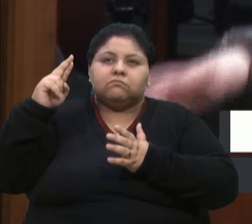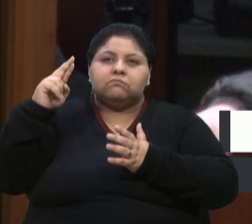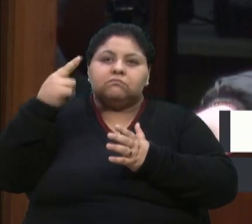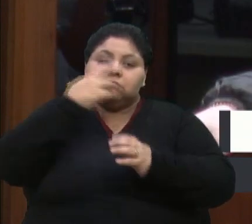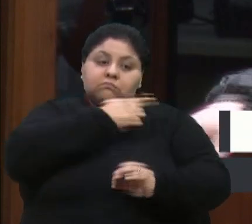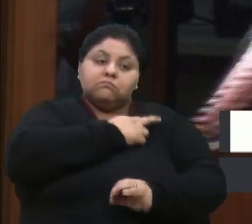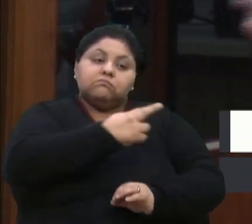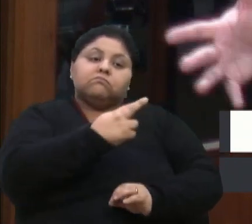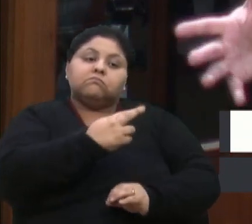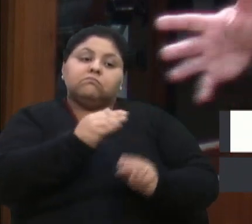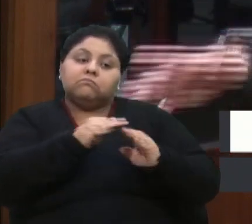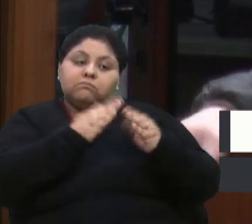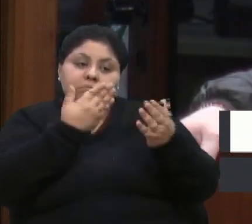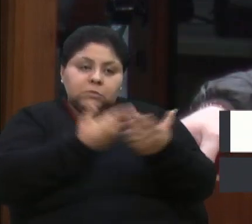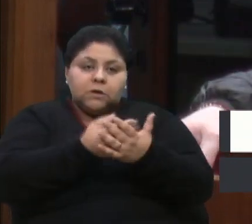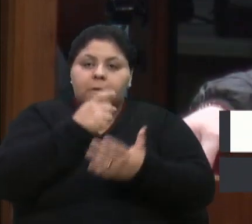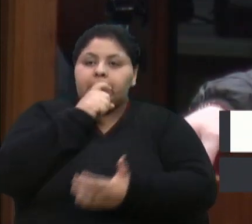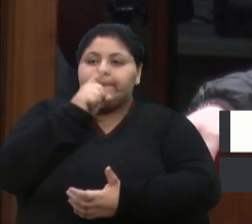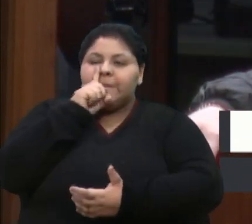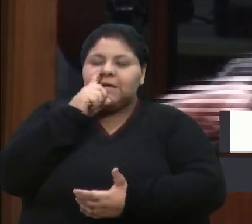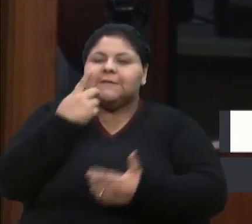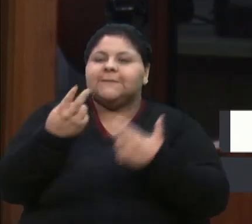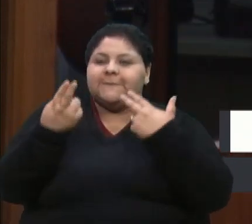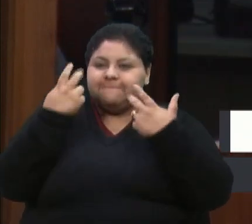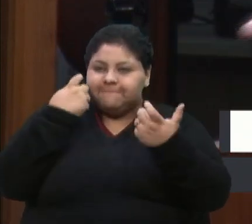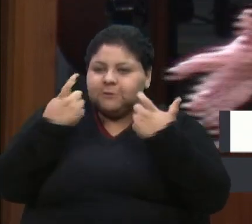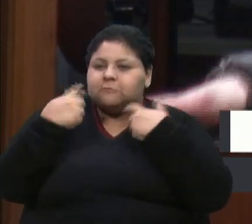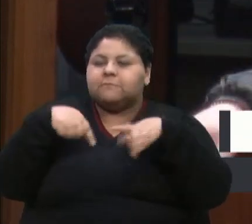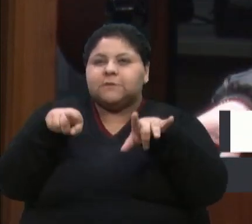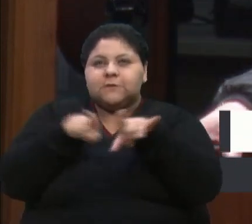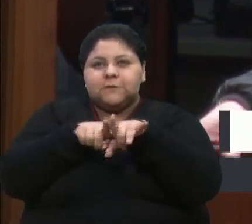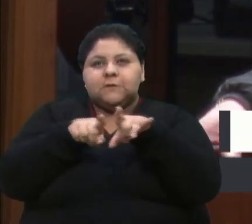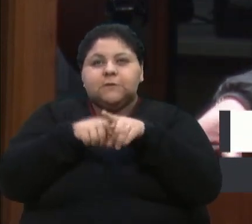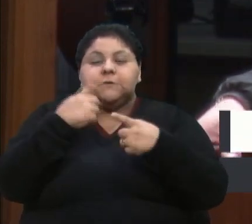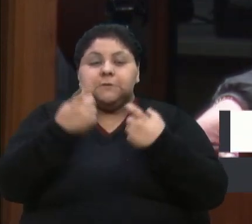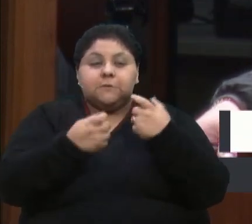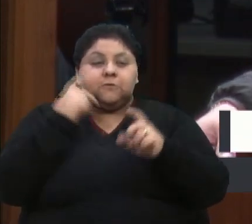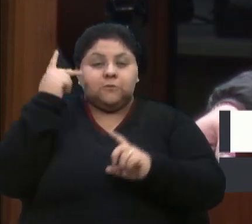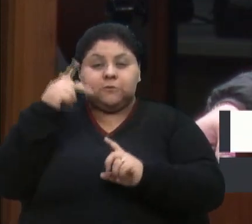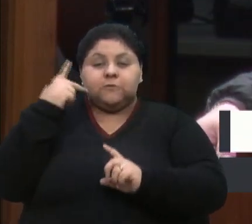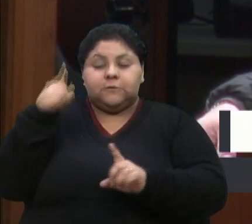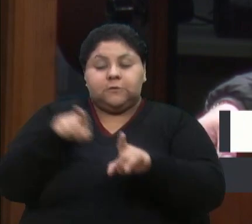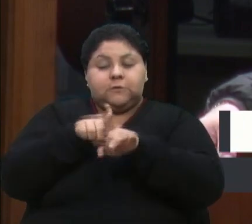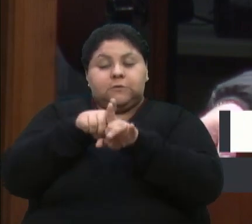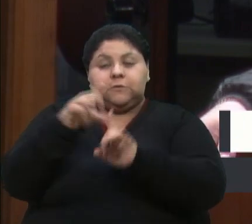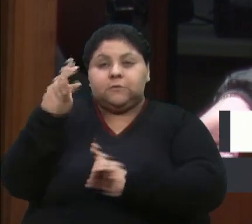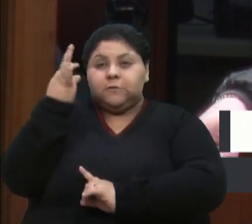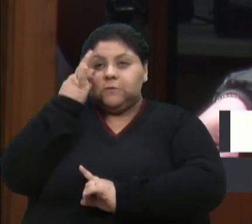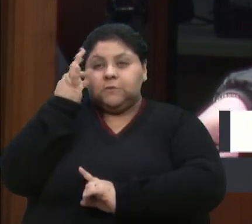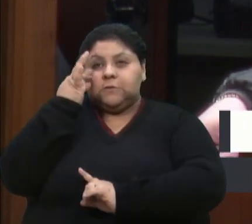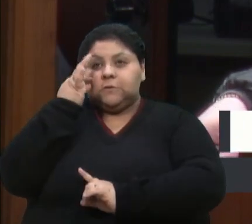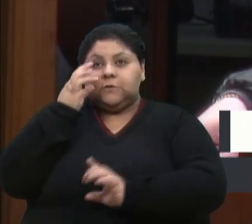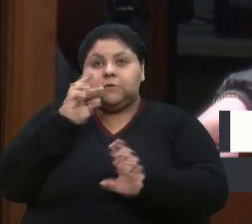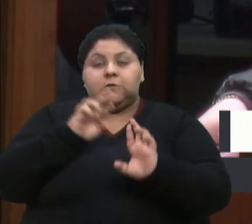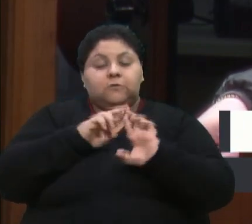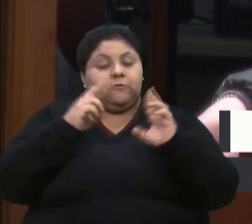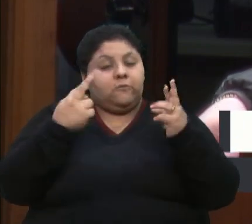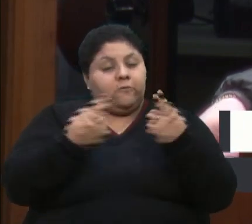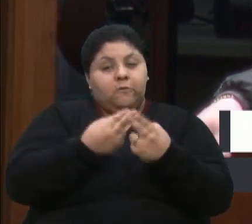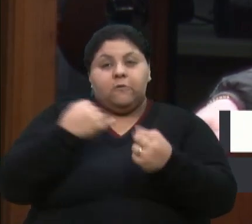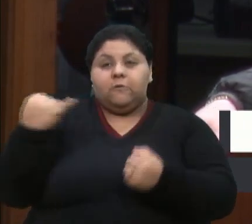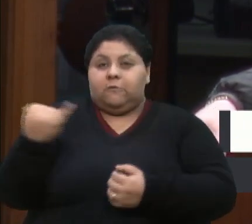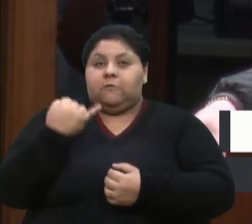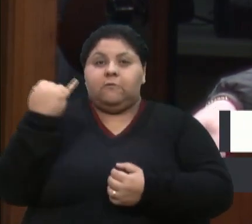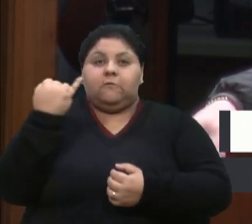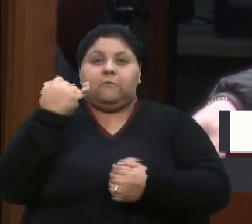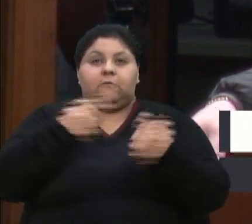representantes de escola, pais preocupados, inclusive, alguns vereadores estiveram também presentes nessa reunião, que foi muito importante o debate.